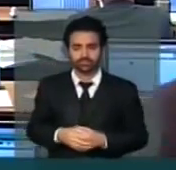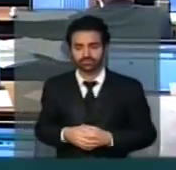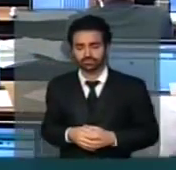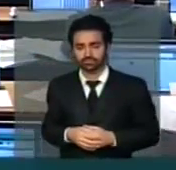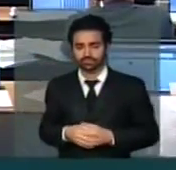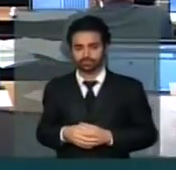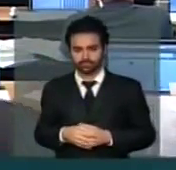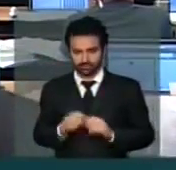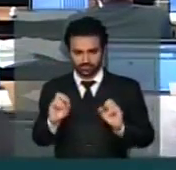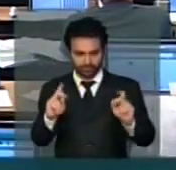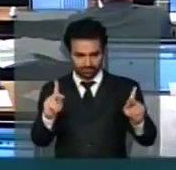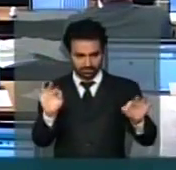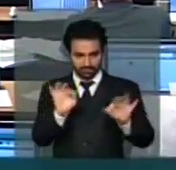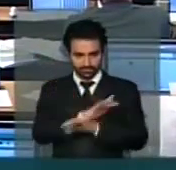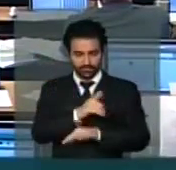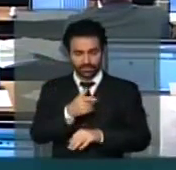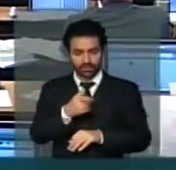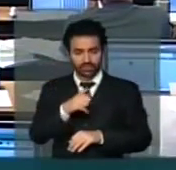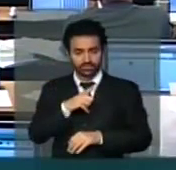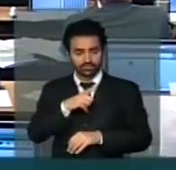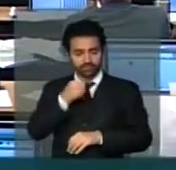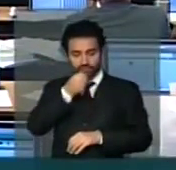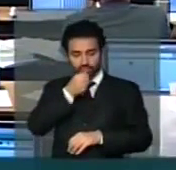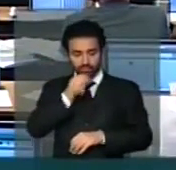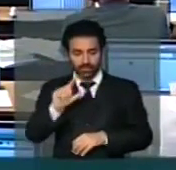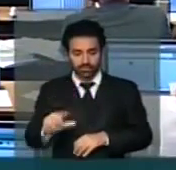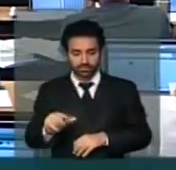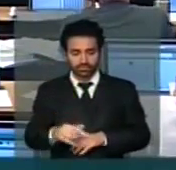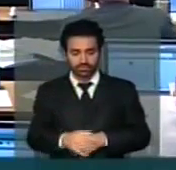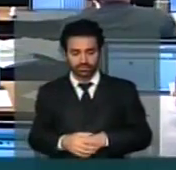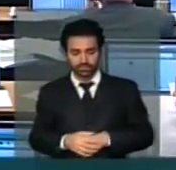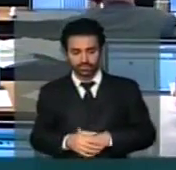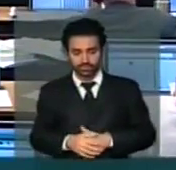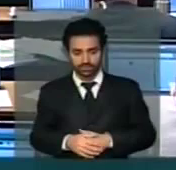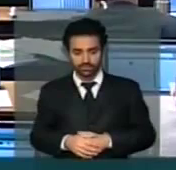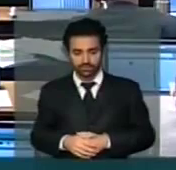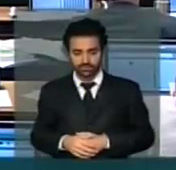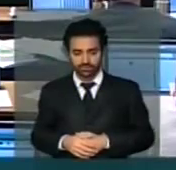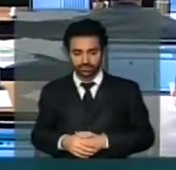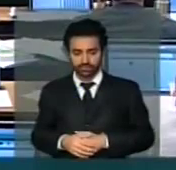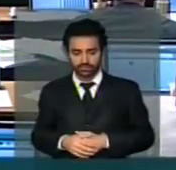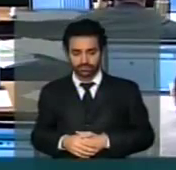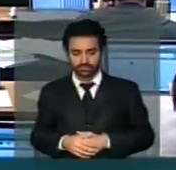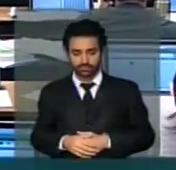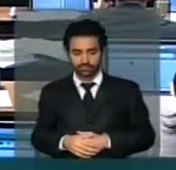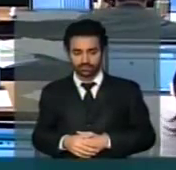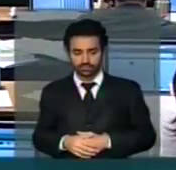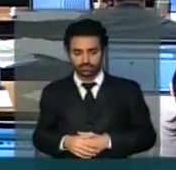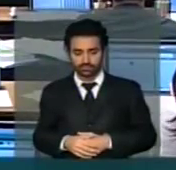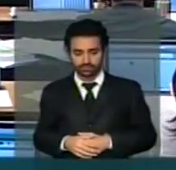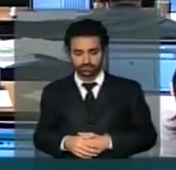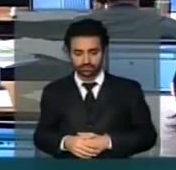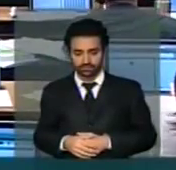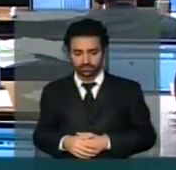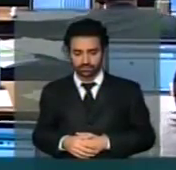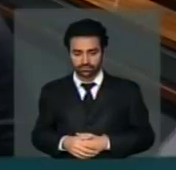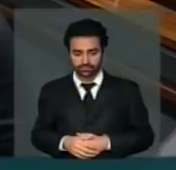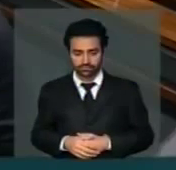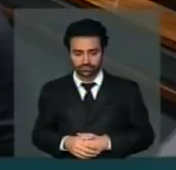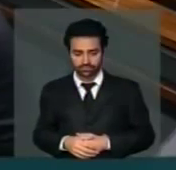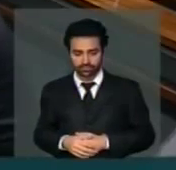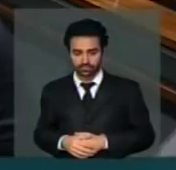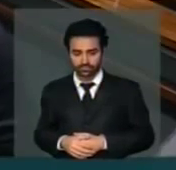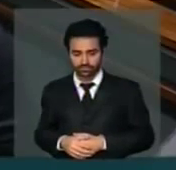né? Melhorou? Tá muito baixo. Gostaria de pedir ao Albert entrar em contato com o pessoal do som para melhorar um pouco. Grande